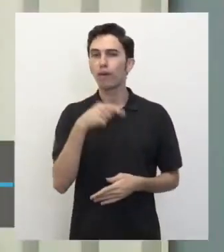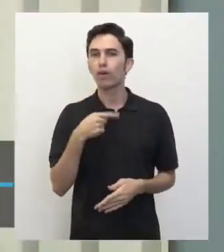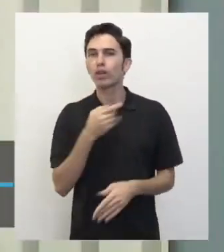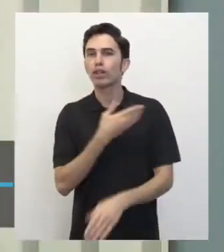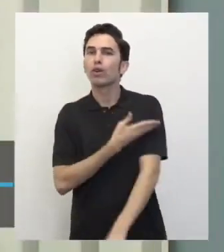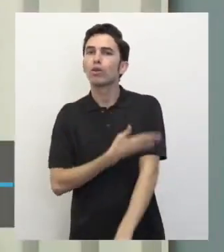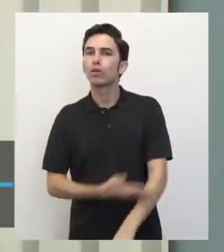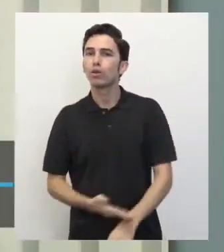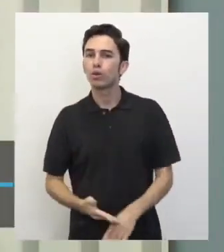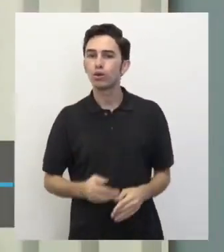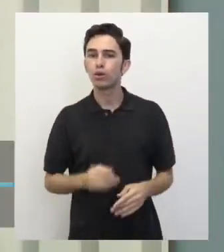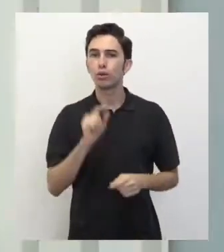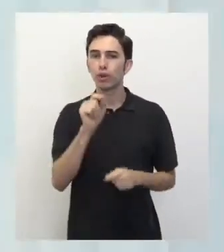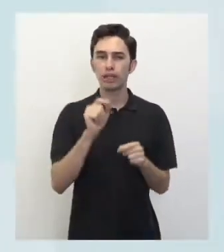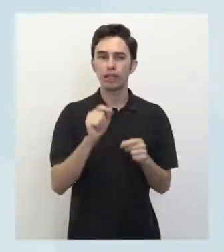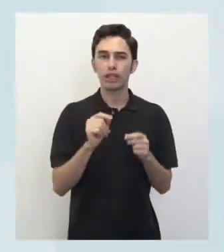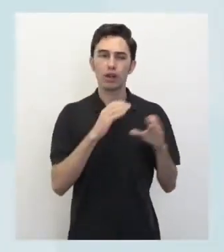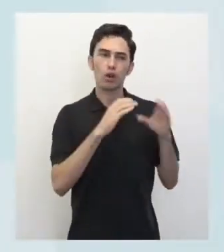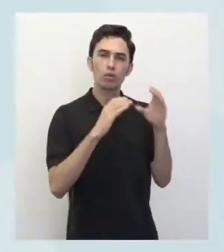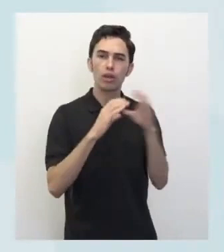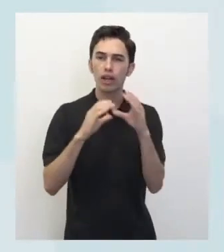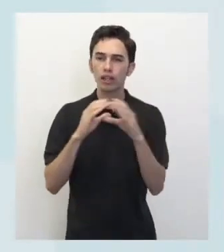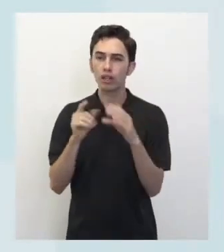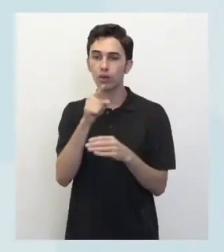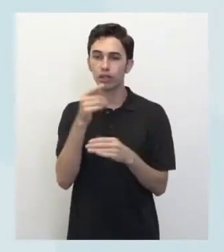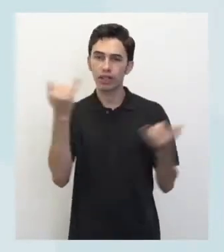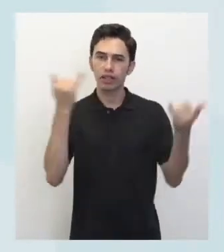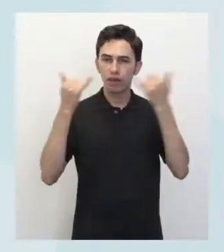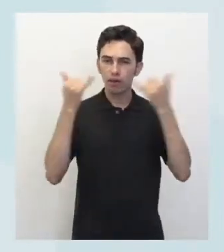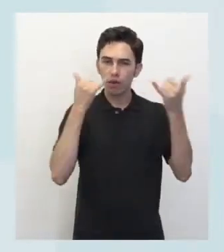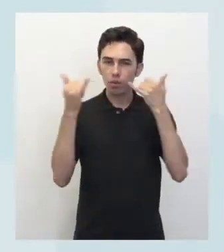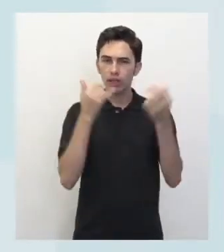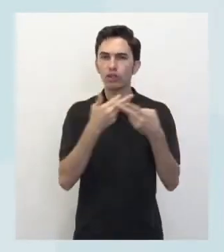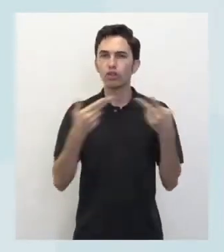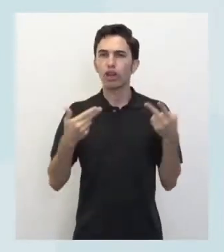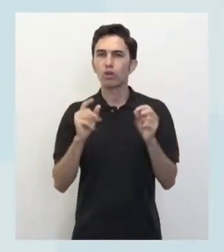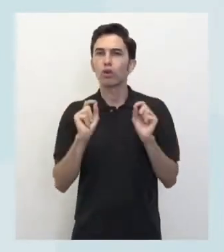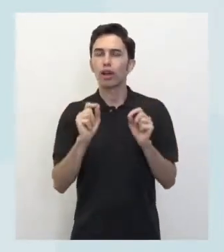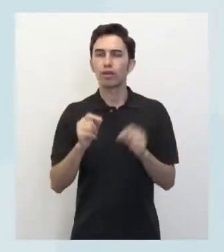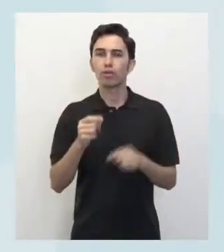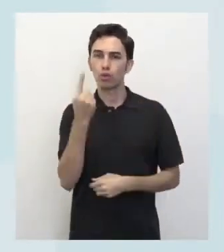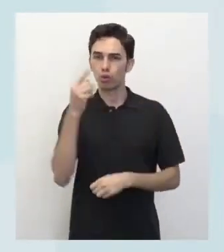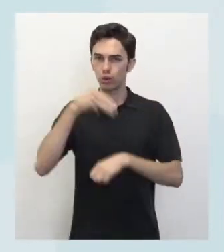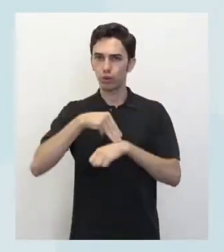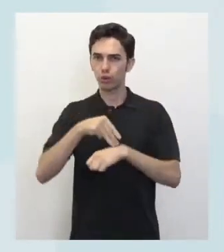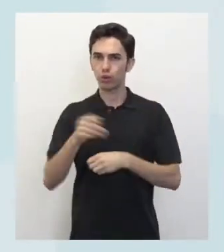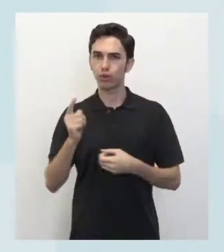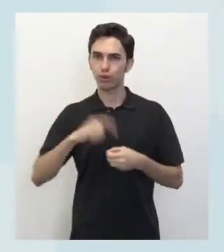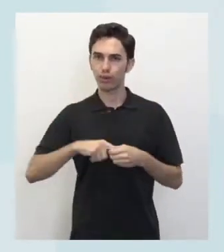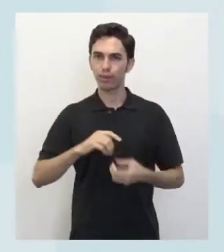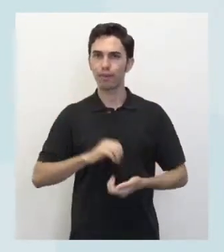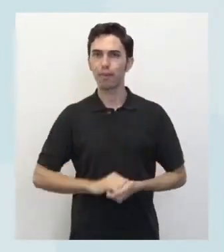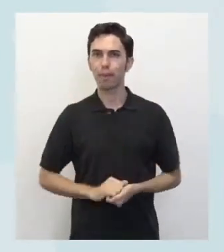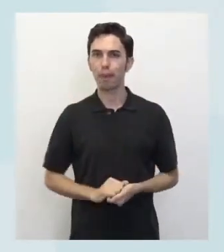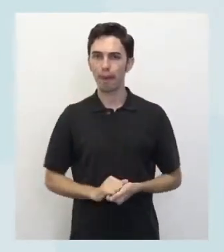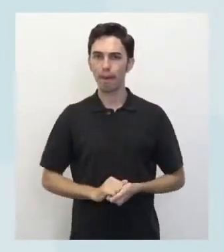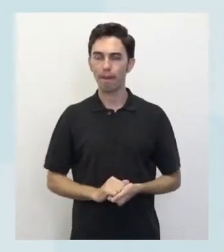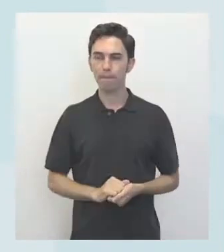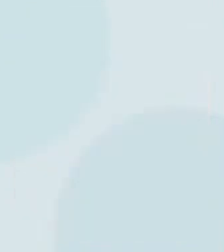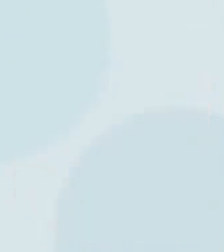meios de comunicação você costuma se manter informado? 1 minuto e já voltamos.